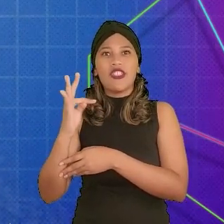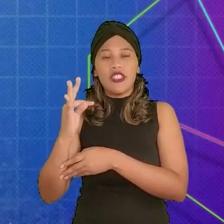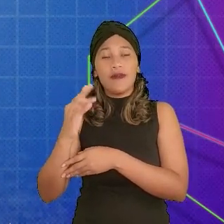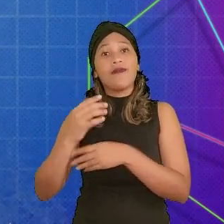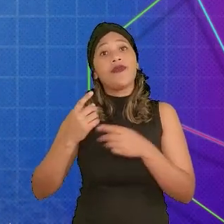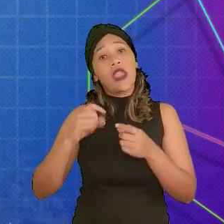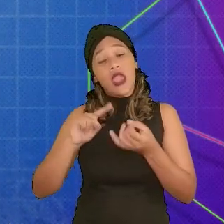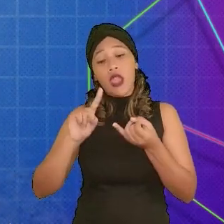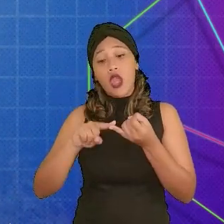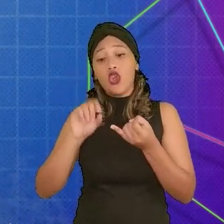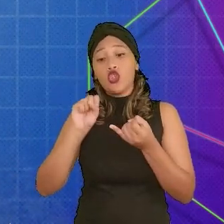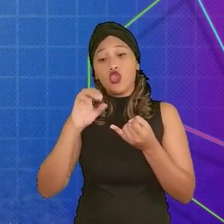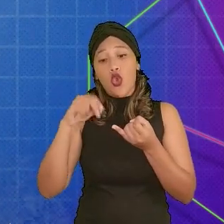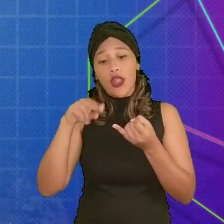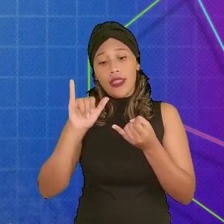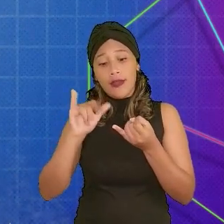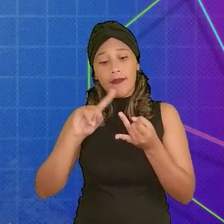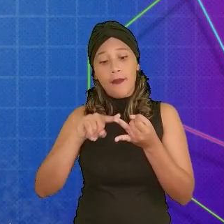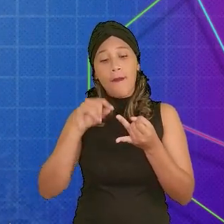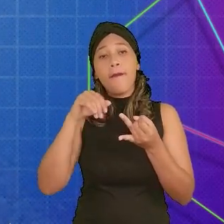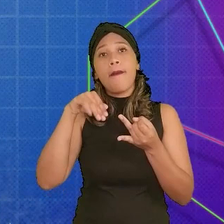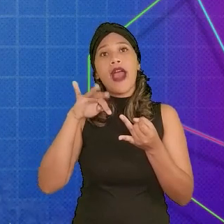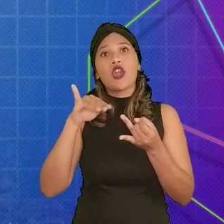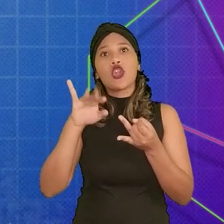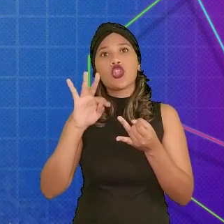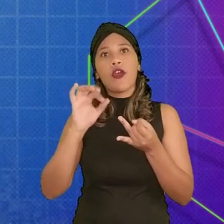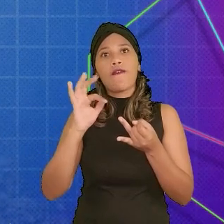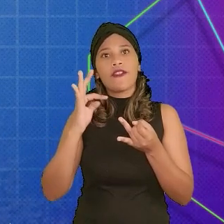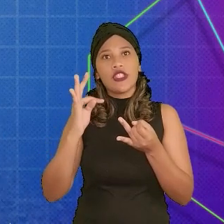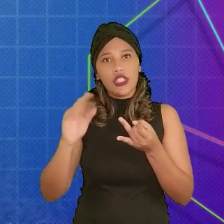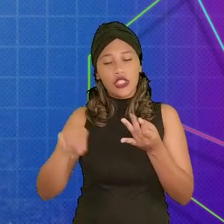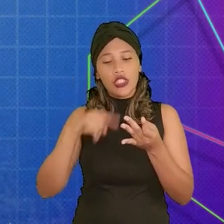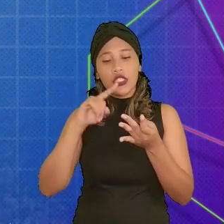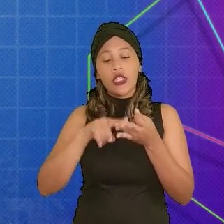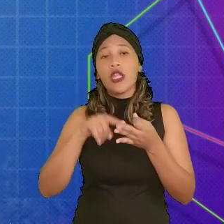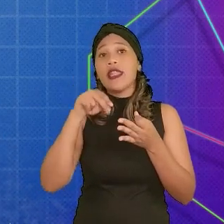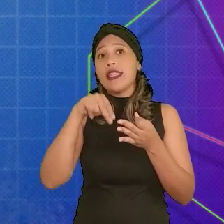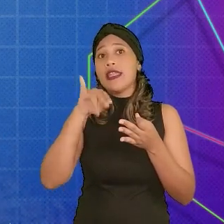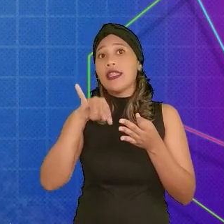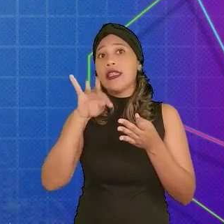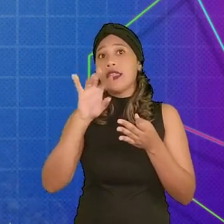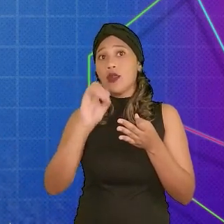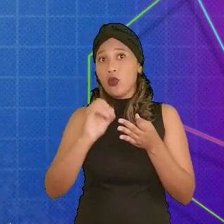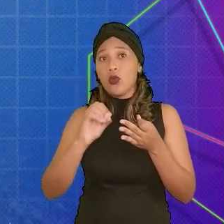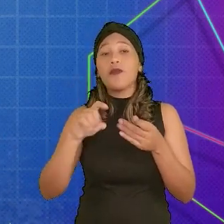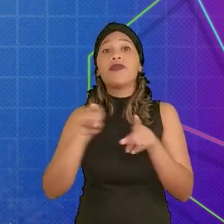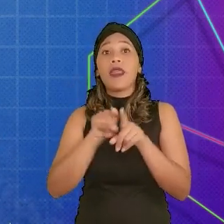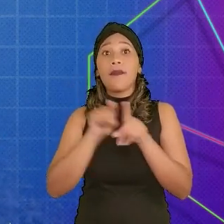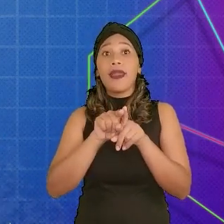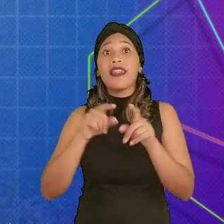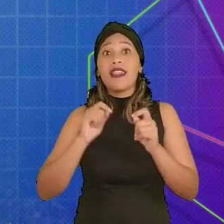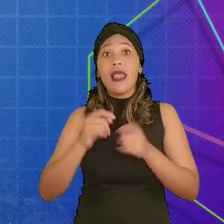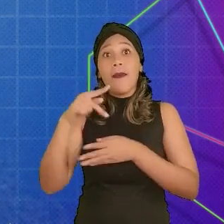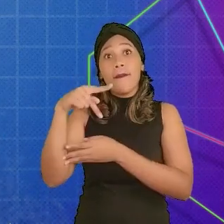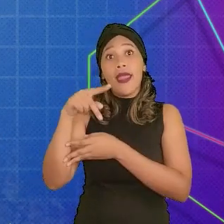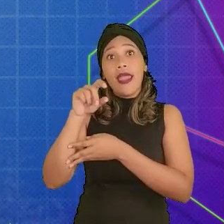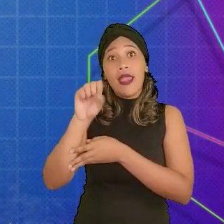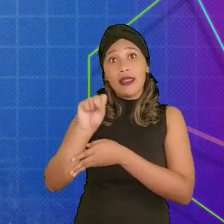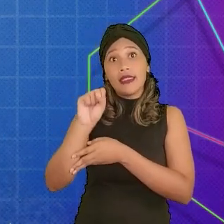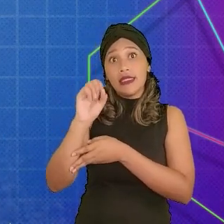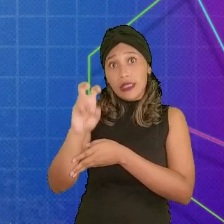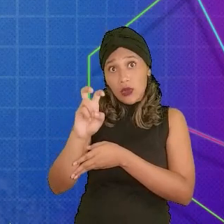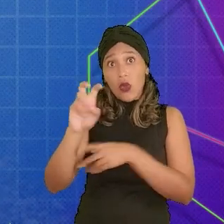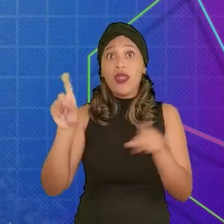são a Sony, a Nintendo e a Microsoft. Já estamos na 9ª geração de consoles, com o PlayStation 5 de 2020 da